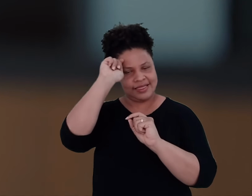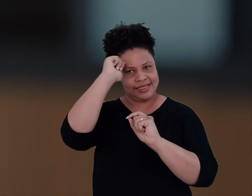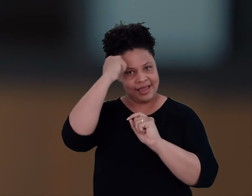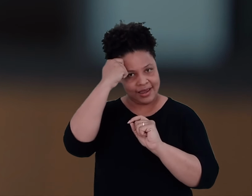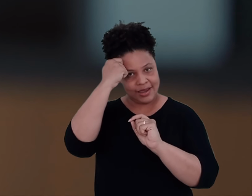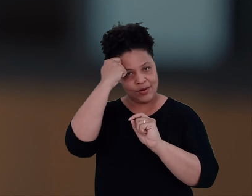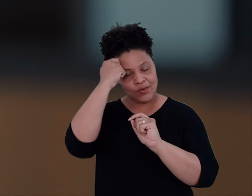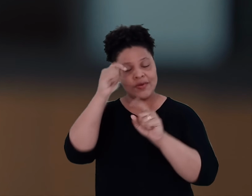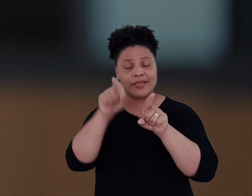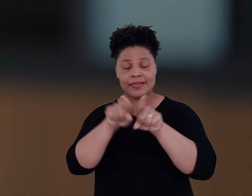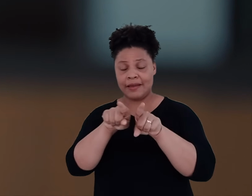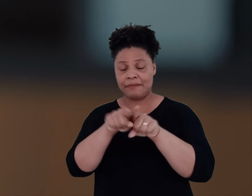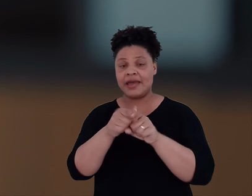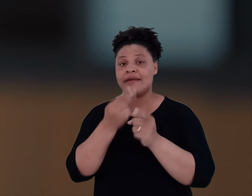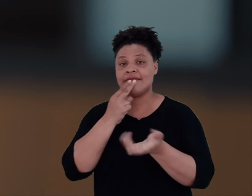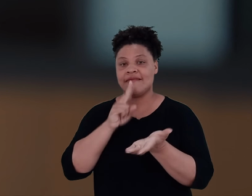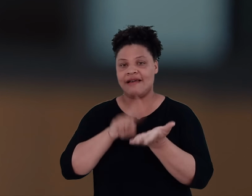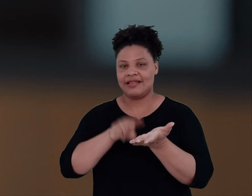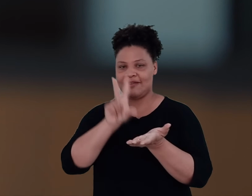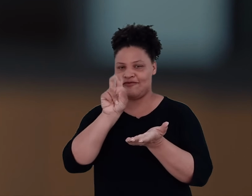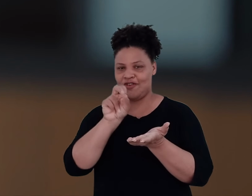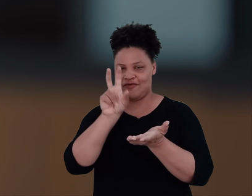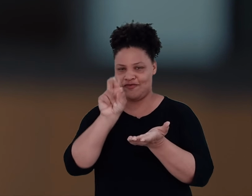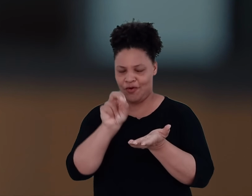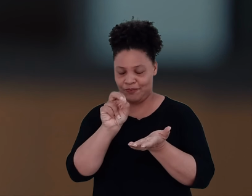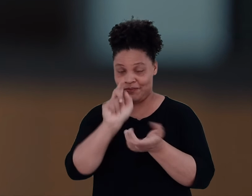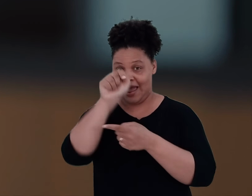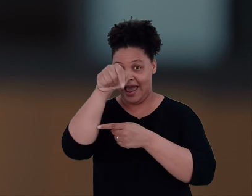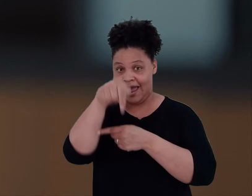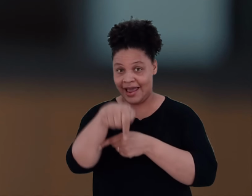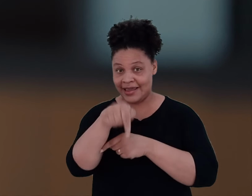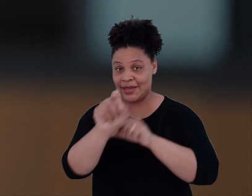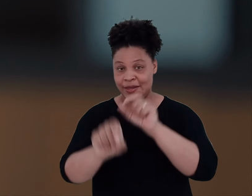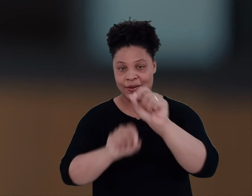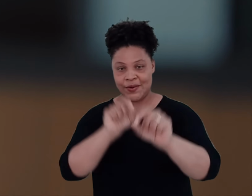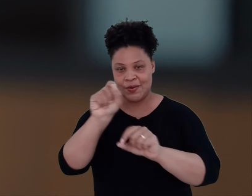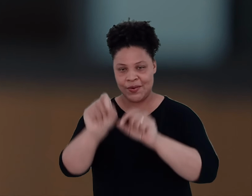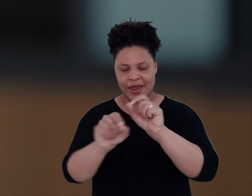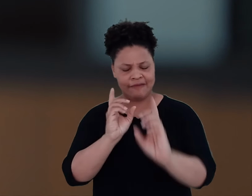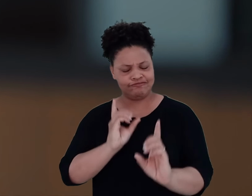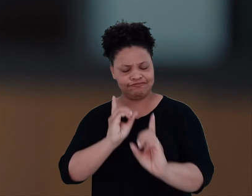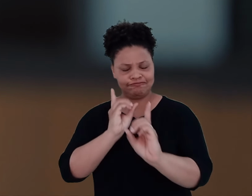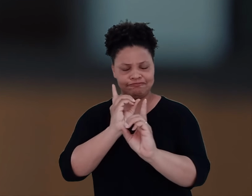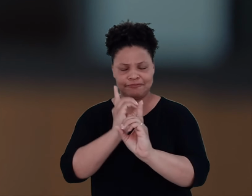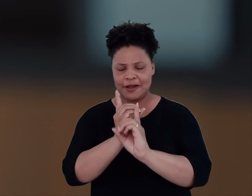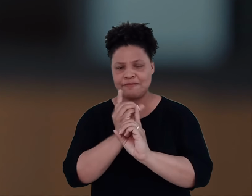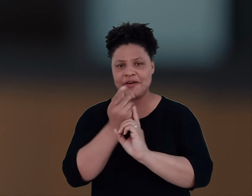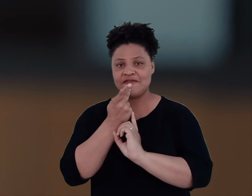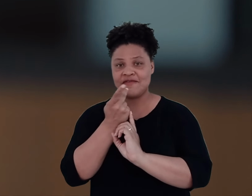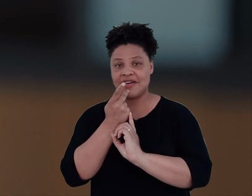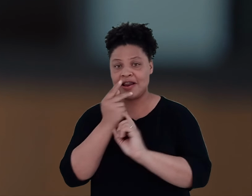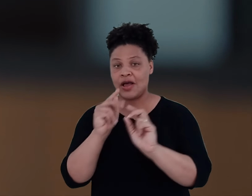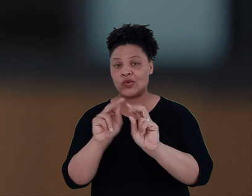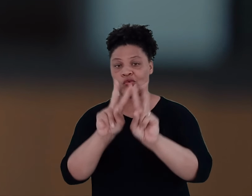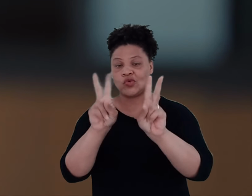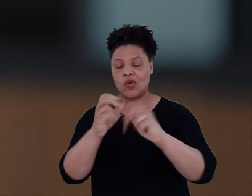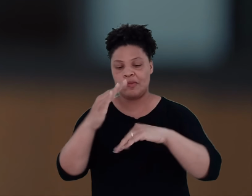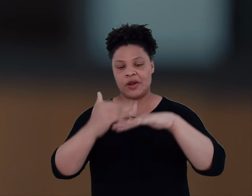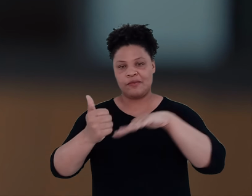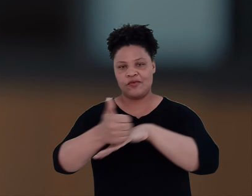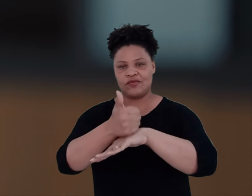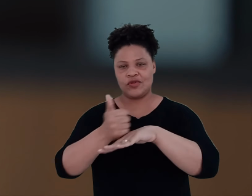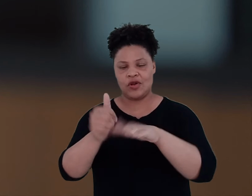Avó. Aqui, vocês me encontram para falar de jornalismo contra-hegemônico. Esses vídeos foram organizados no formato de um curso,